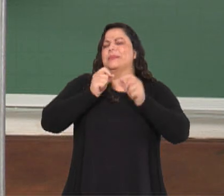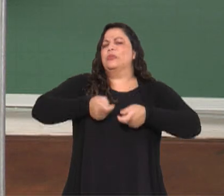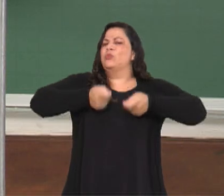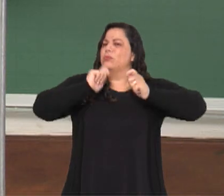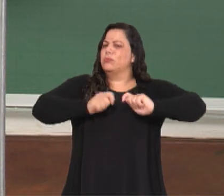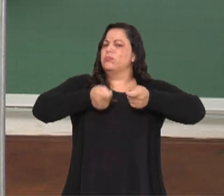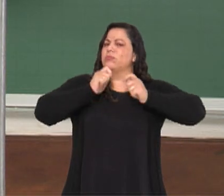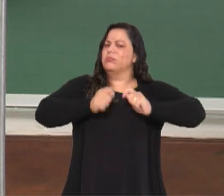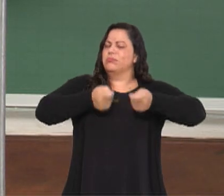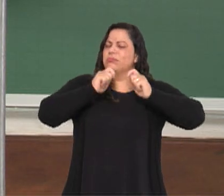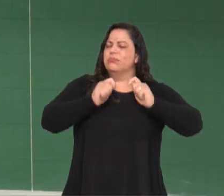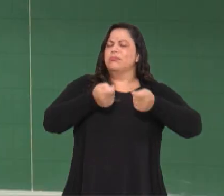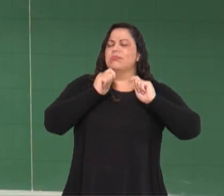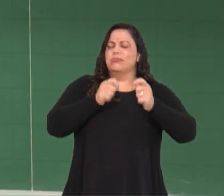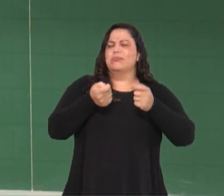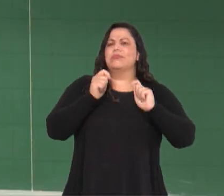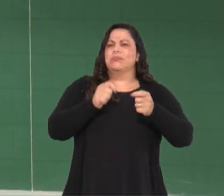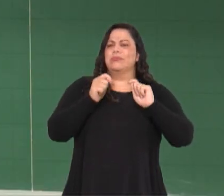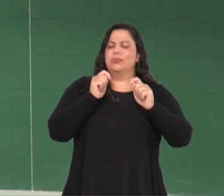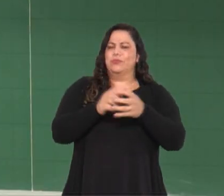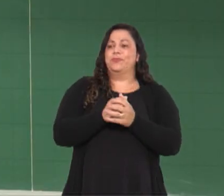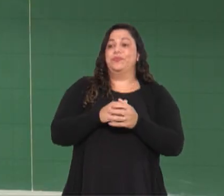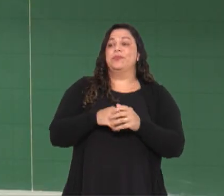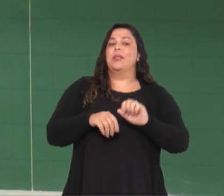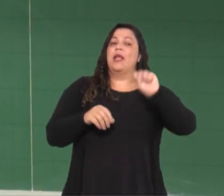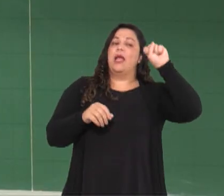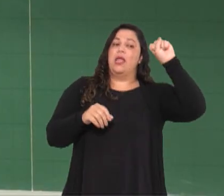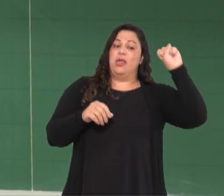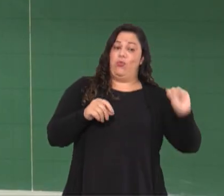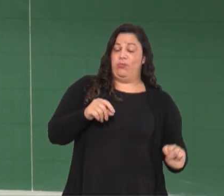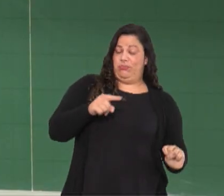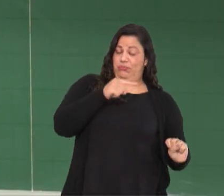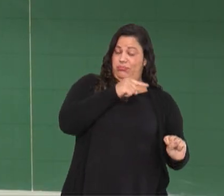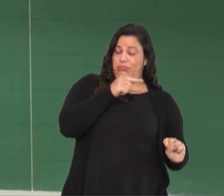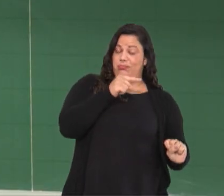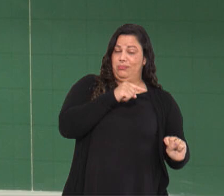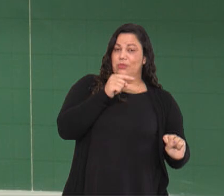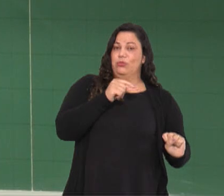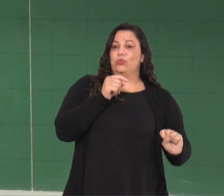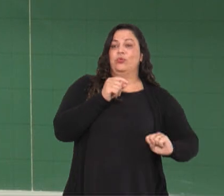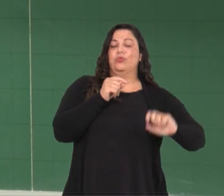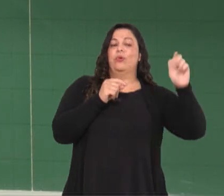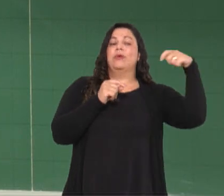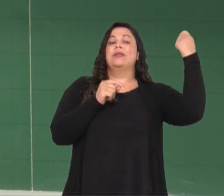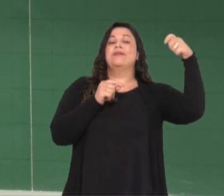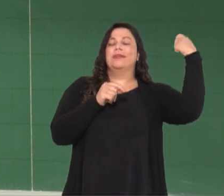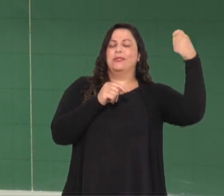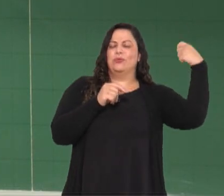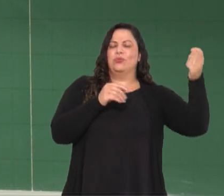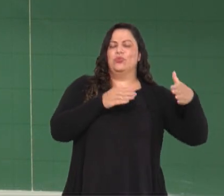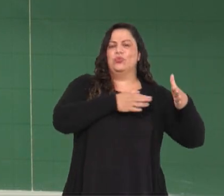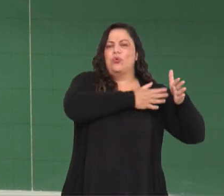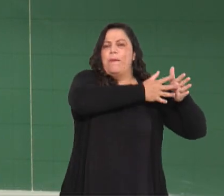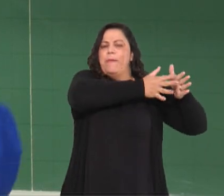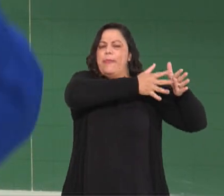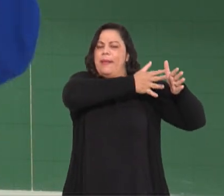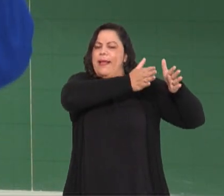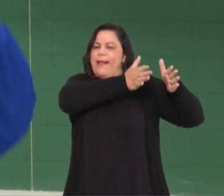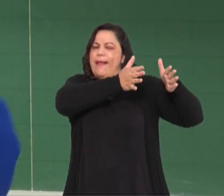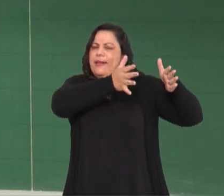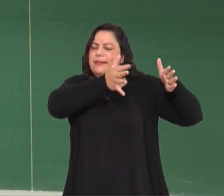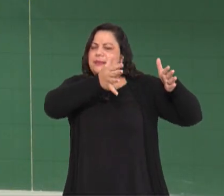aí. Então, ele saía da cidade de Viamão, lá no Rio Grande do Sul, passava por Santa Catarina, passava aqui pelo Paraná